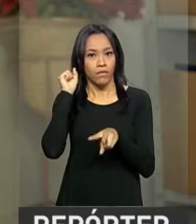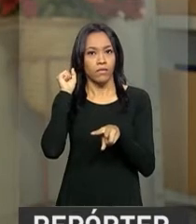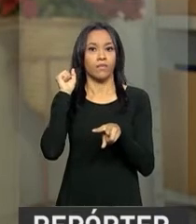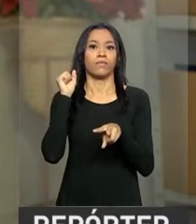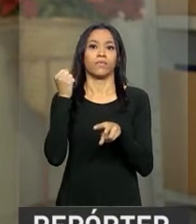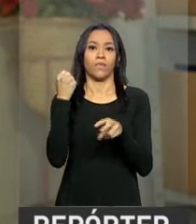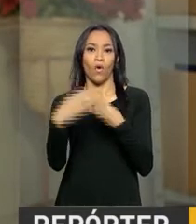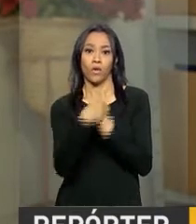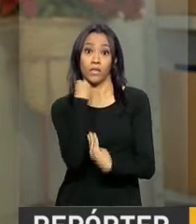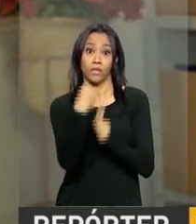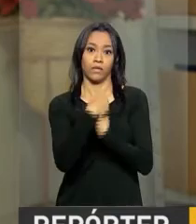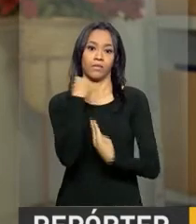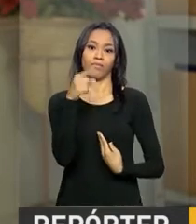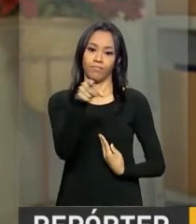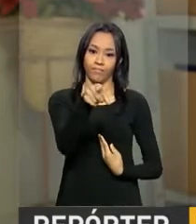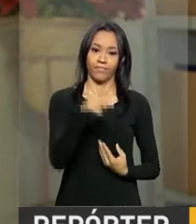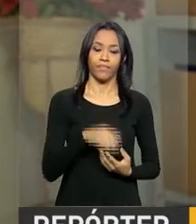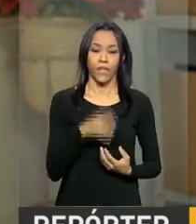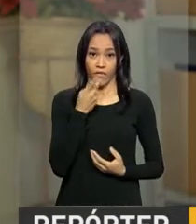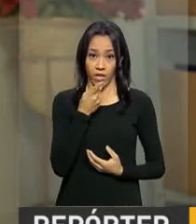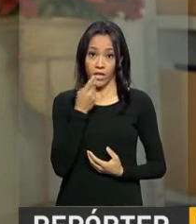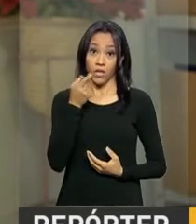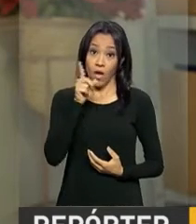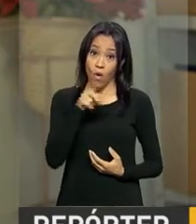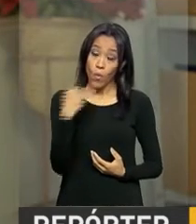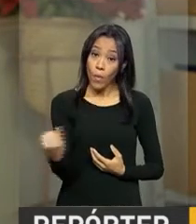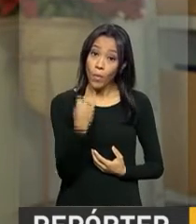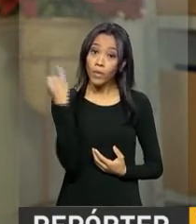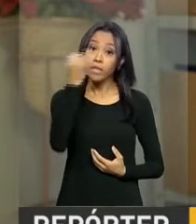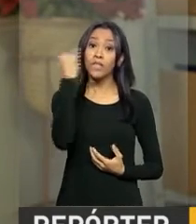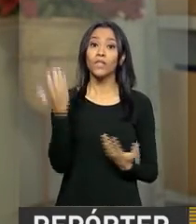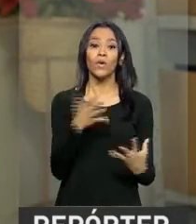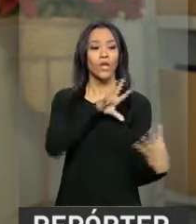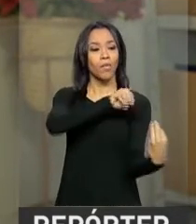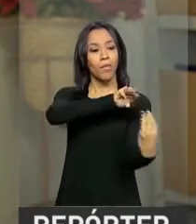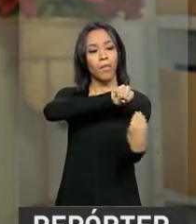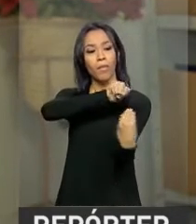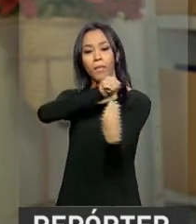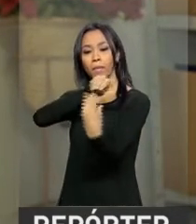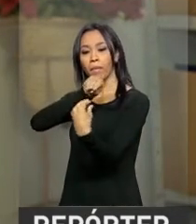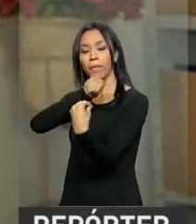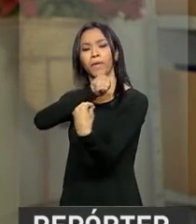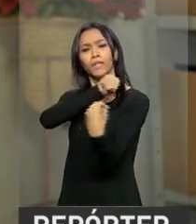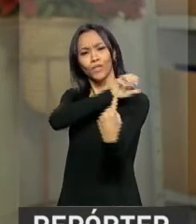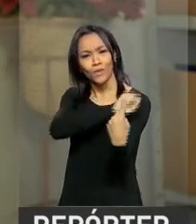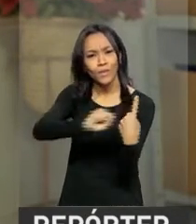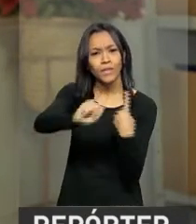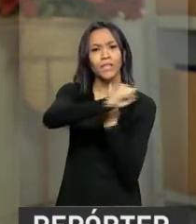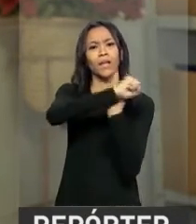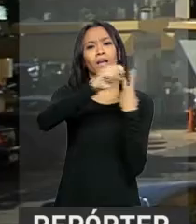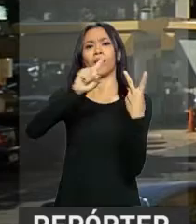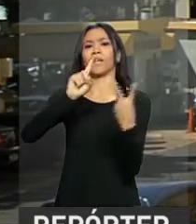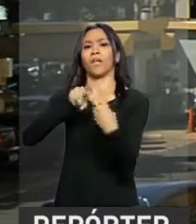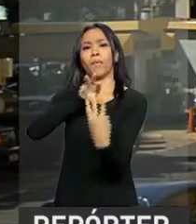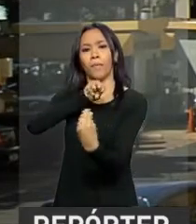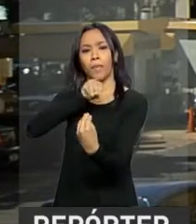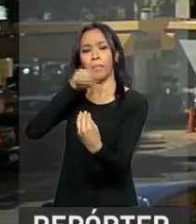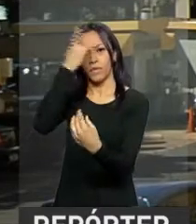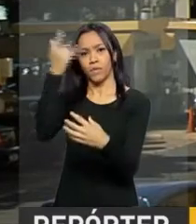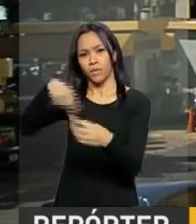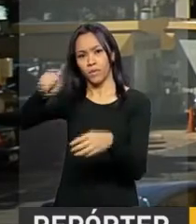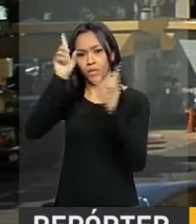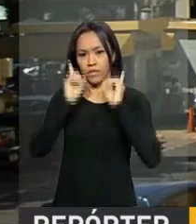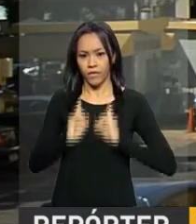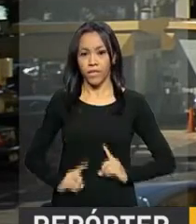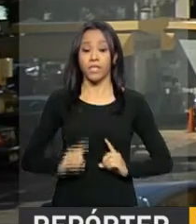O importante é... Hoje é o diálogo, né, com a sociedade, com as pessoas com deficiência. De acordo com o